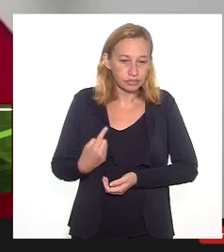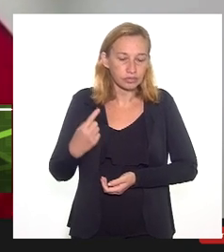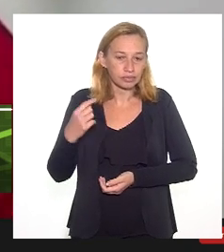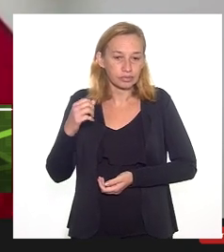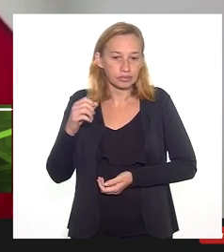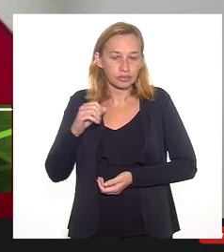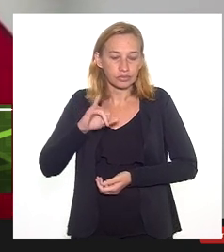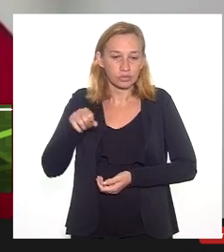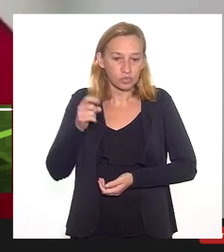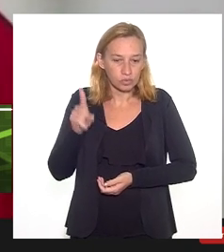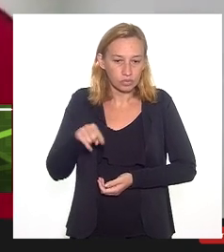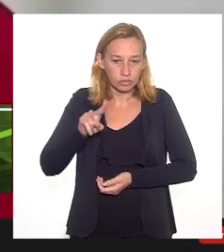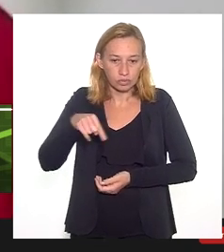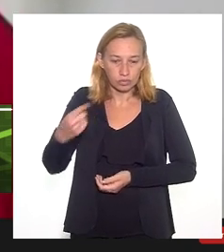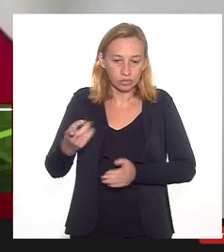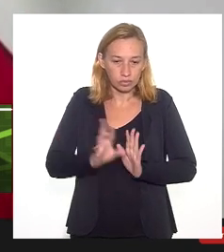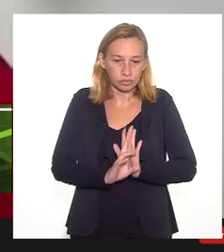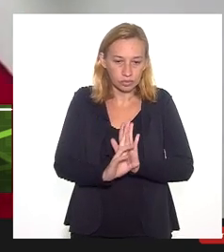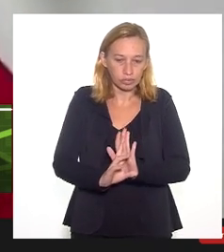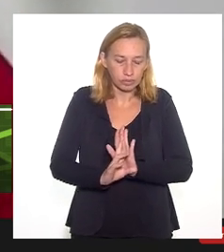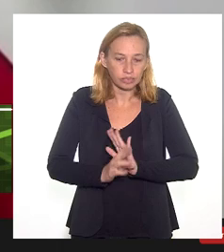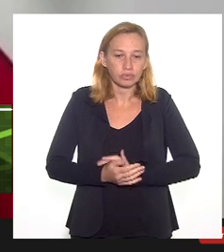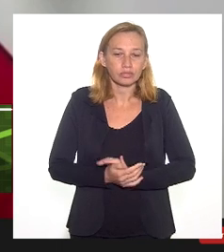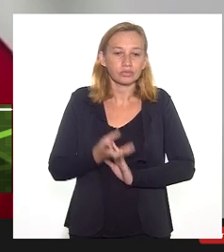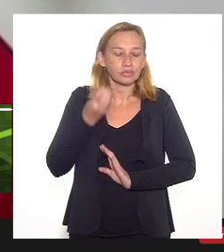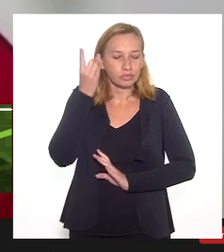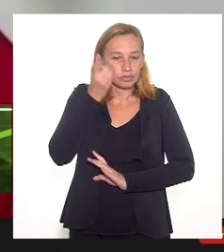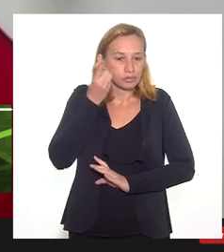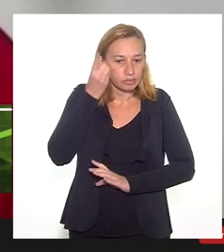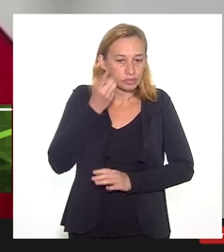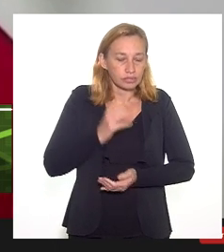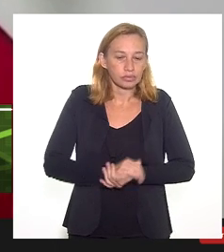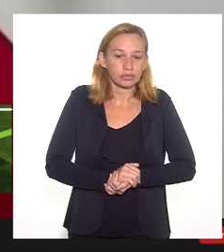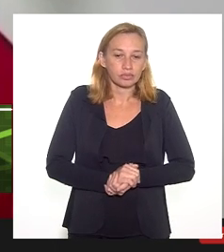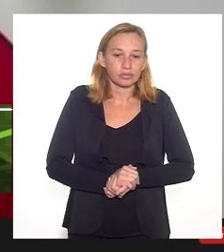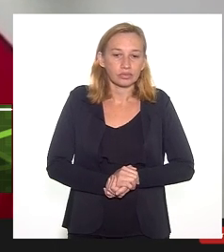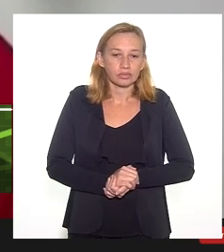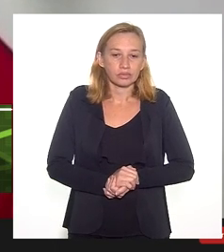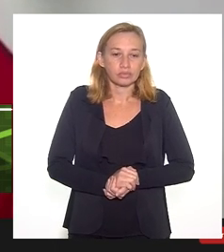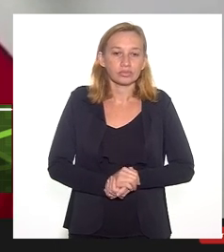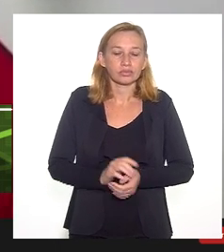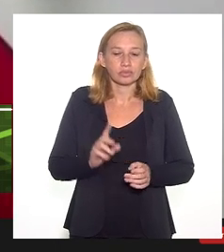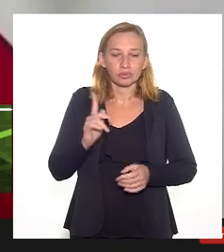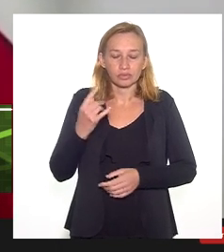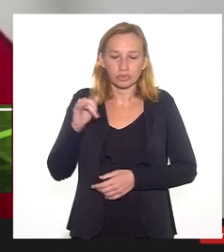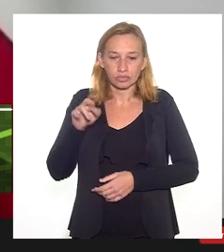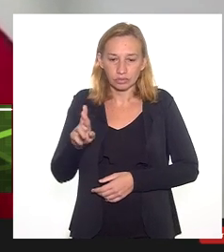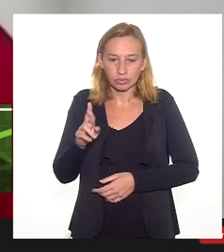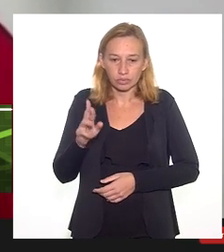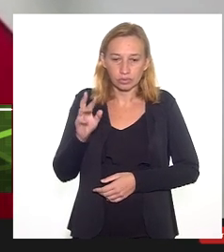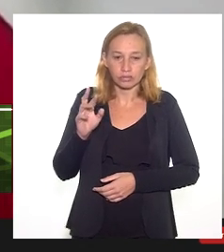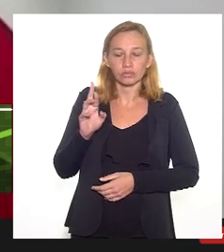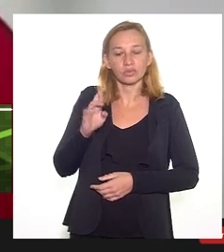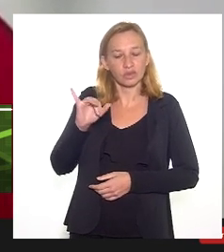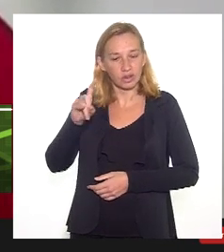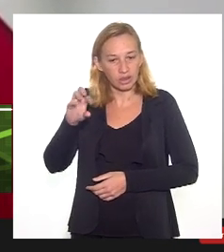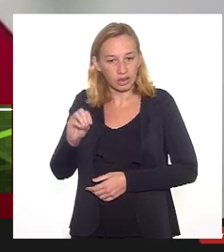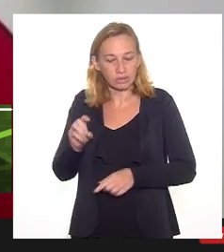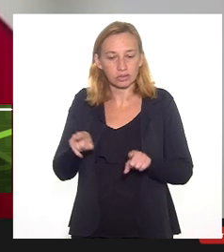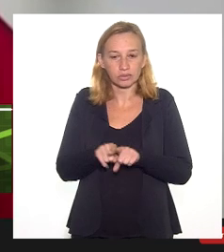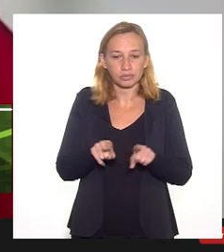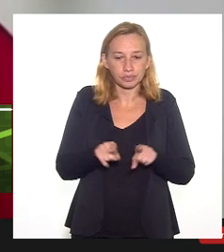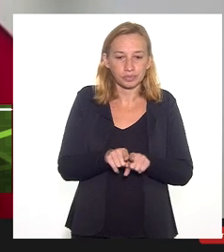José e os demais representações parlamentares presentes saúdo ao magnífico reitor Ricardo Lodi e